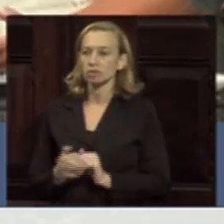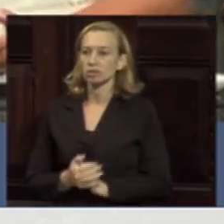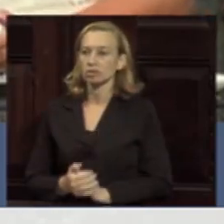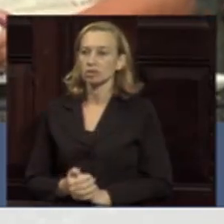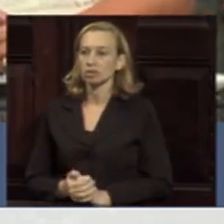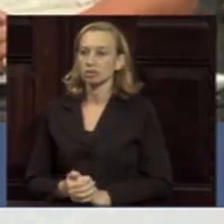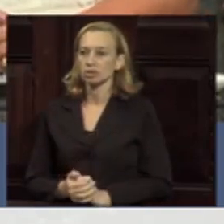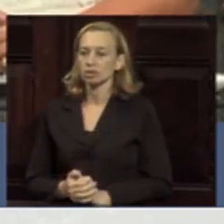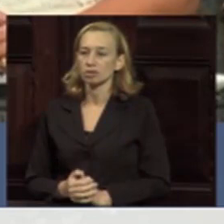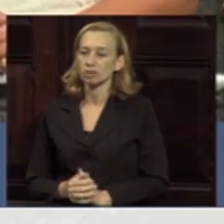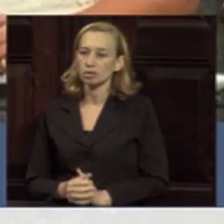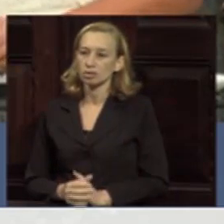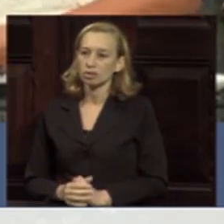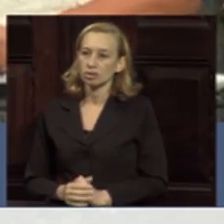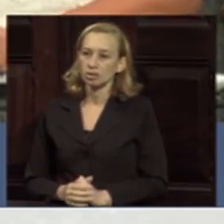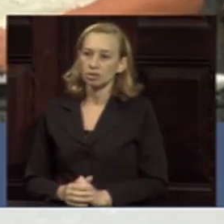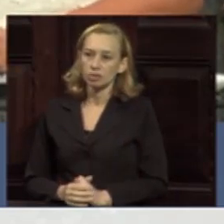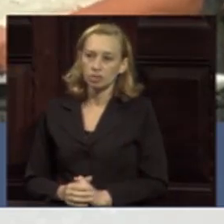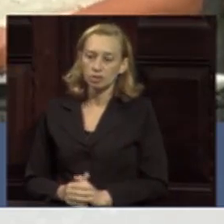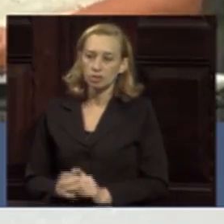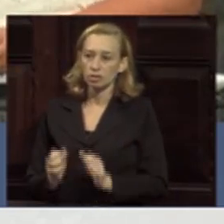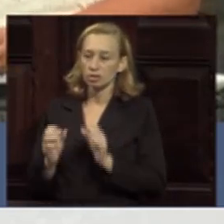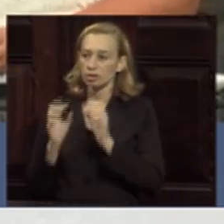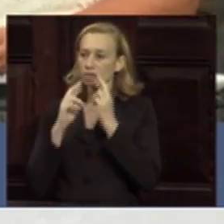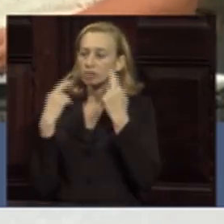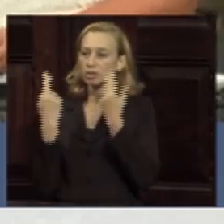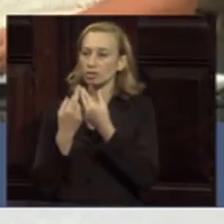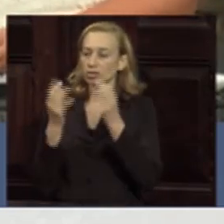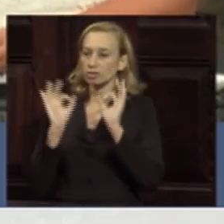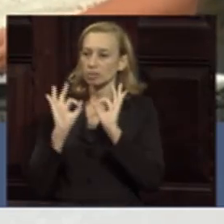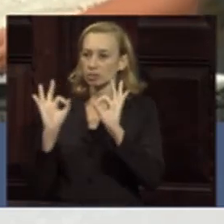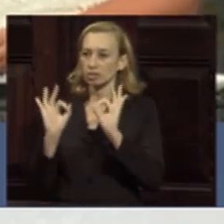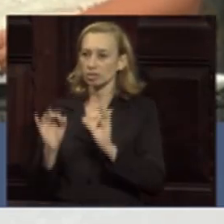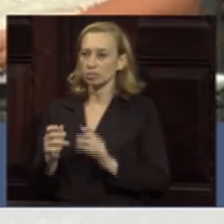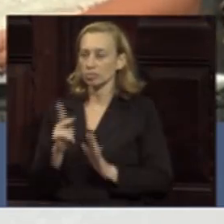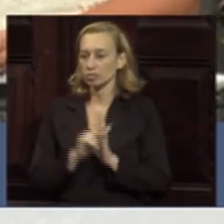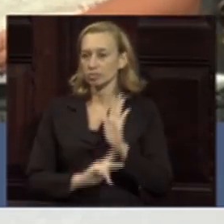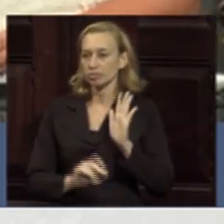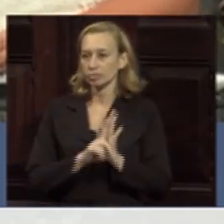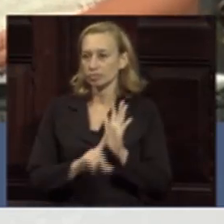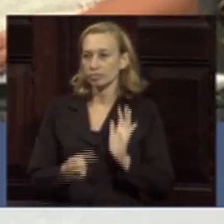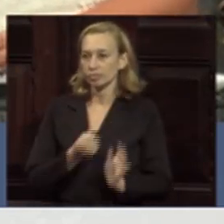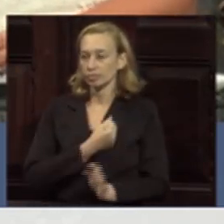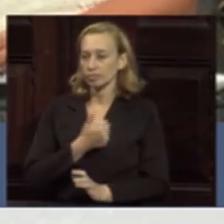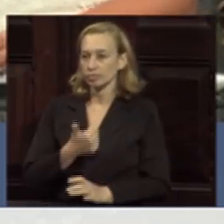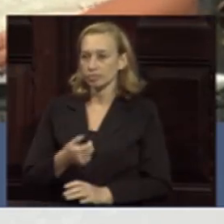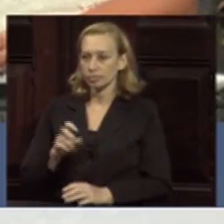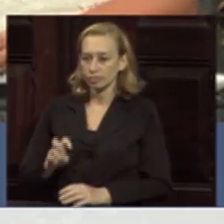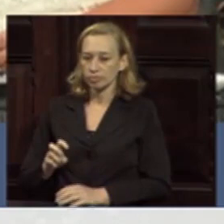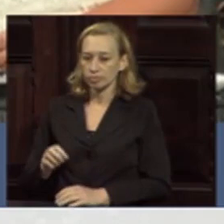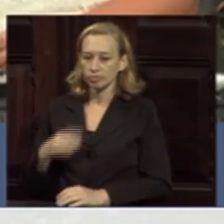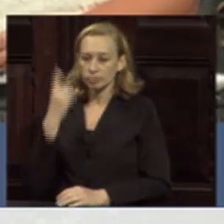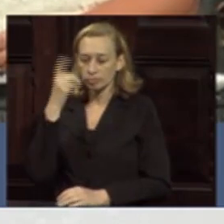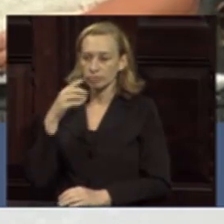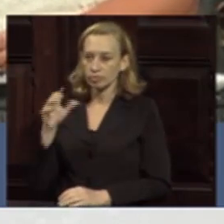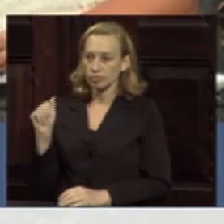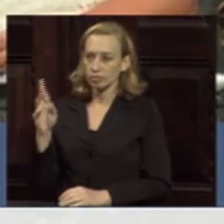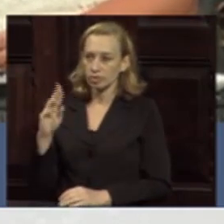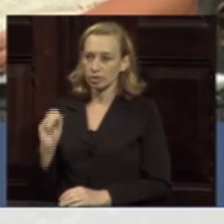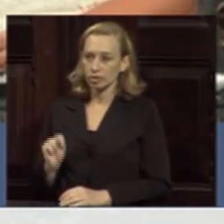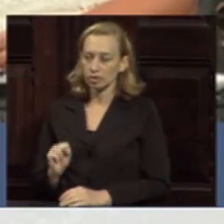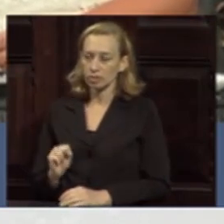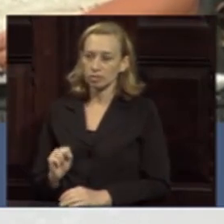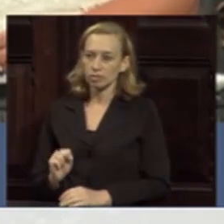Interno. Em tramitação ordinária, em votação em primeira discussão, projeto de lei 1959/2016, de autoria do deputado Carlos Mink, que institui o Programa Estadual